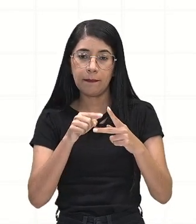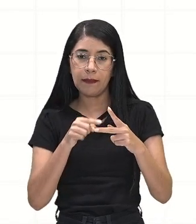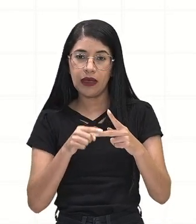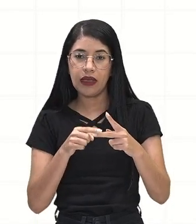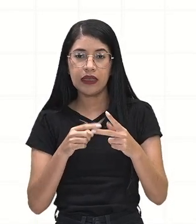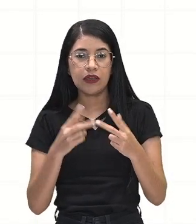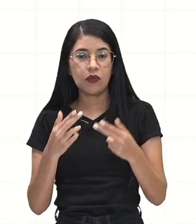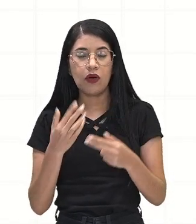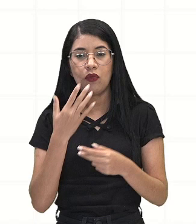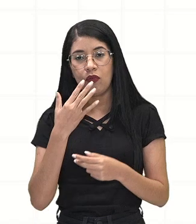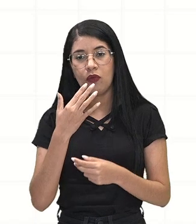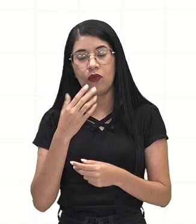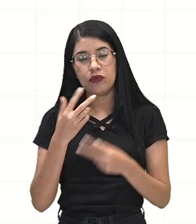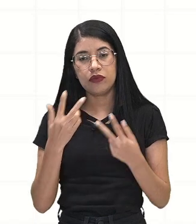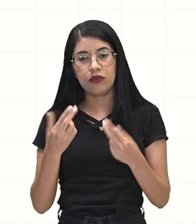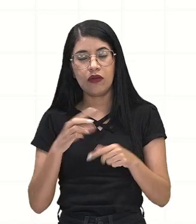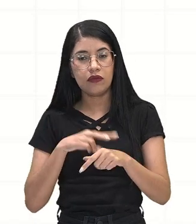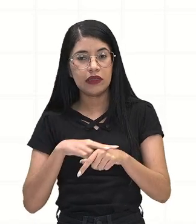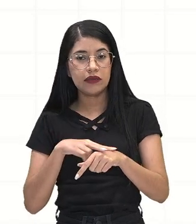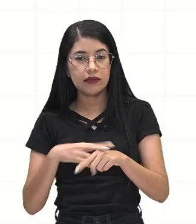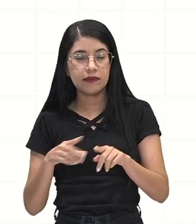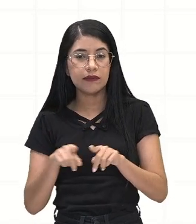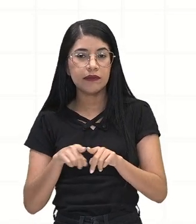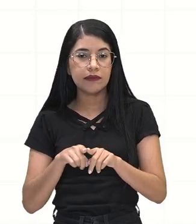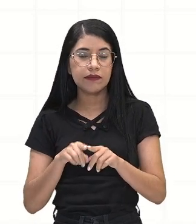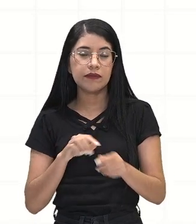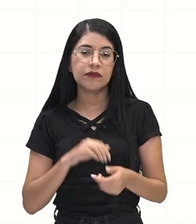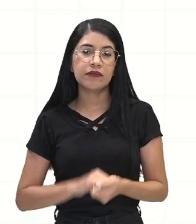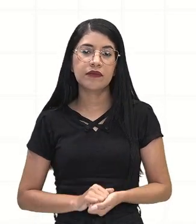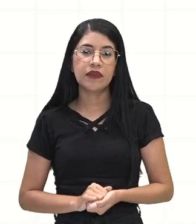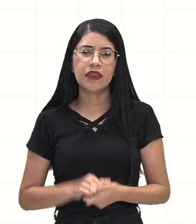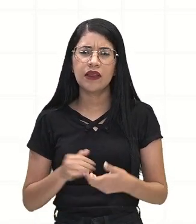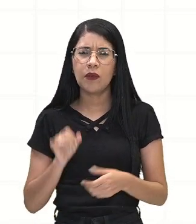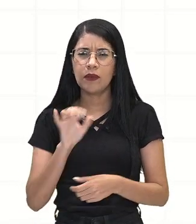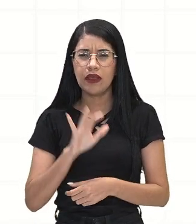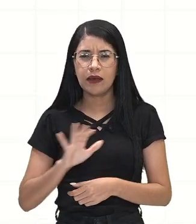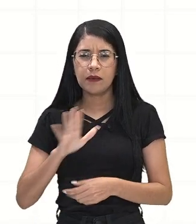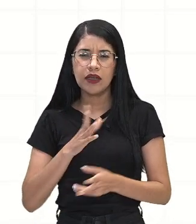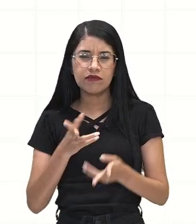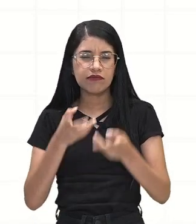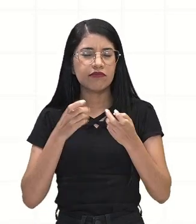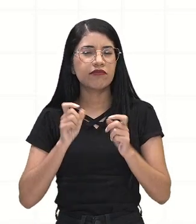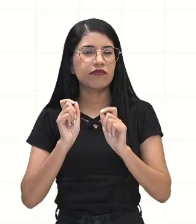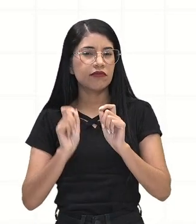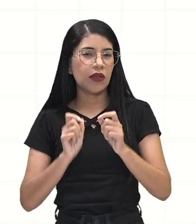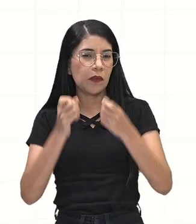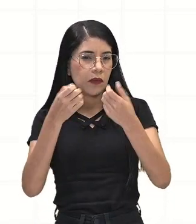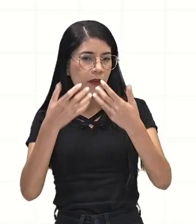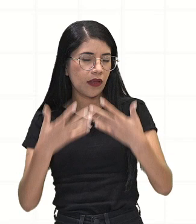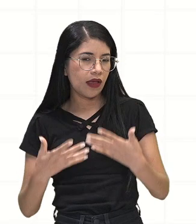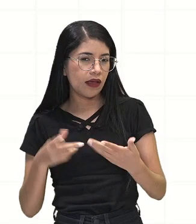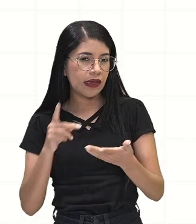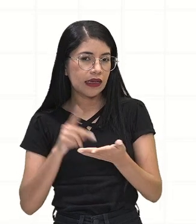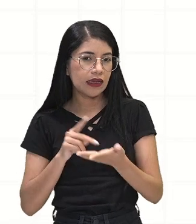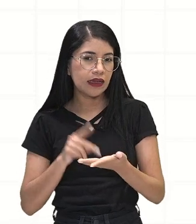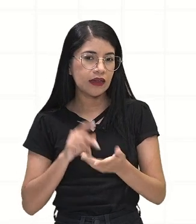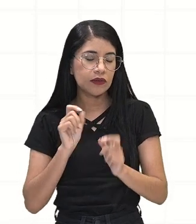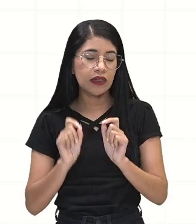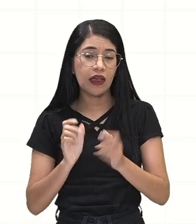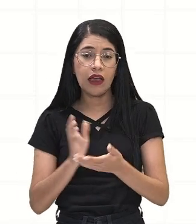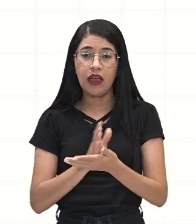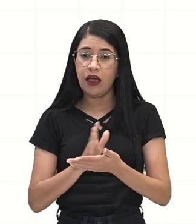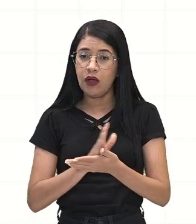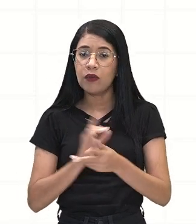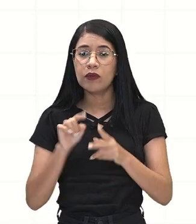mesma cor. Então, só de observar a imagem, eu consigo afirmar que alguns ângulos, né, vão